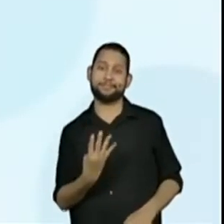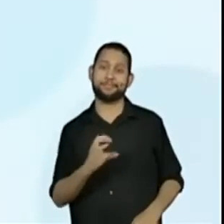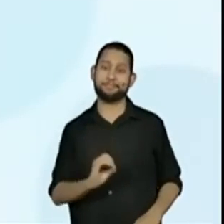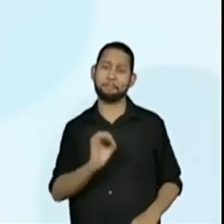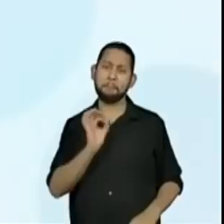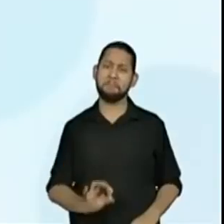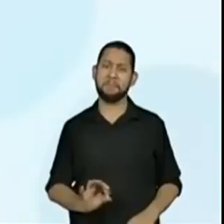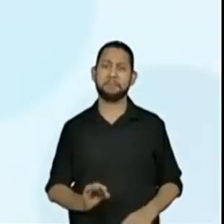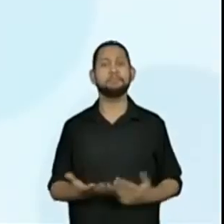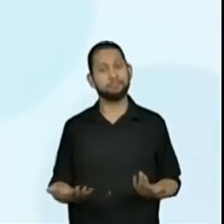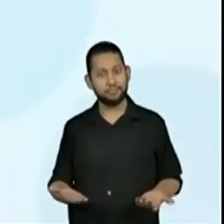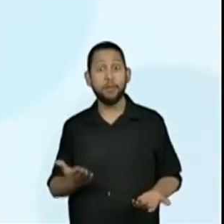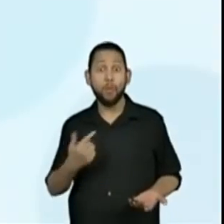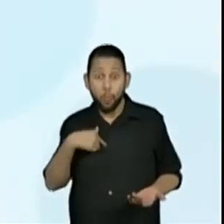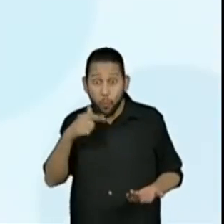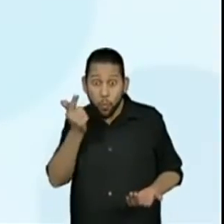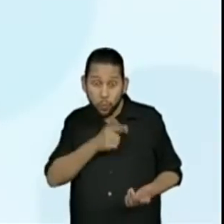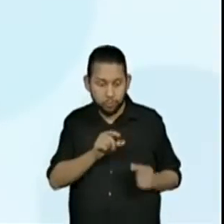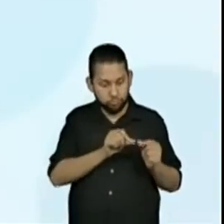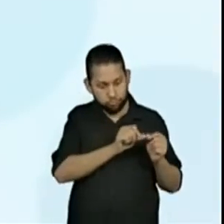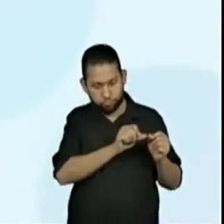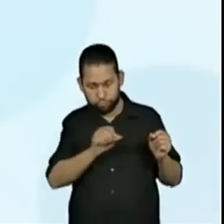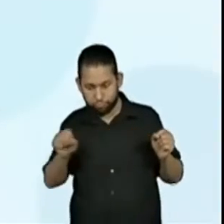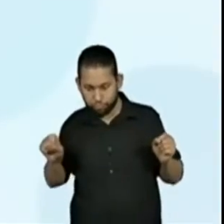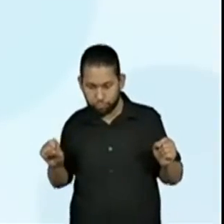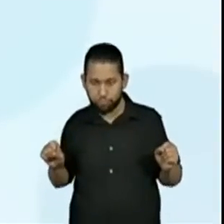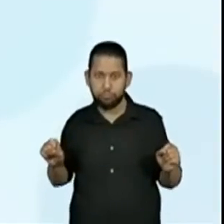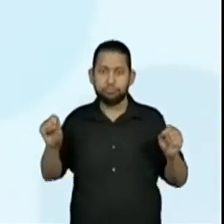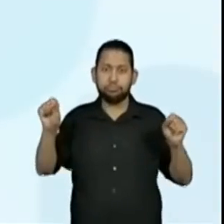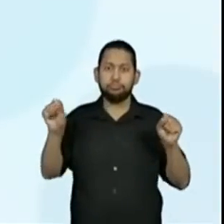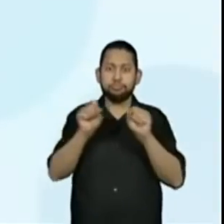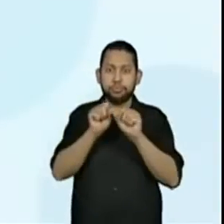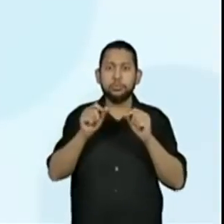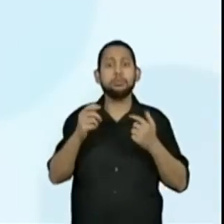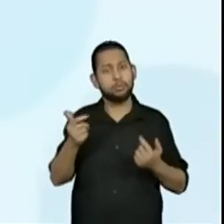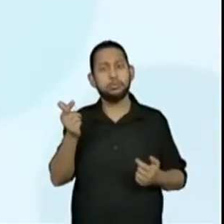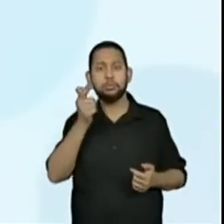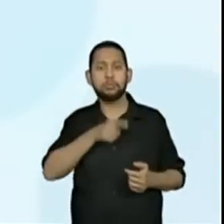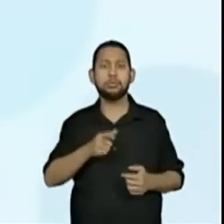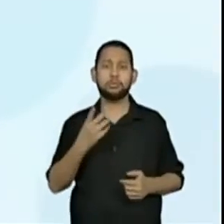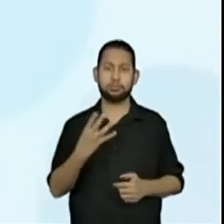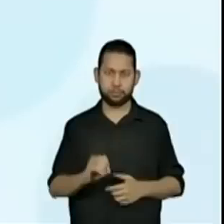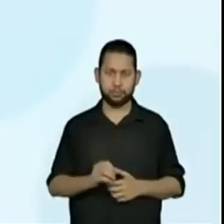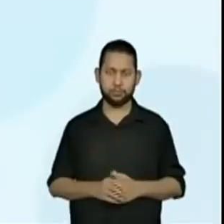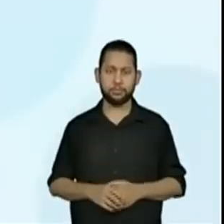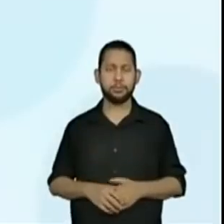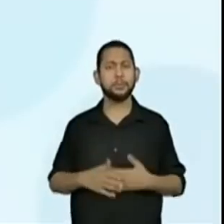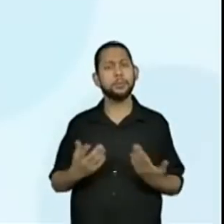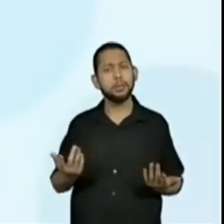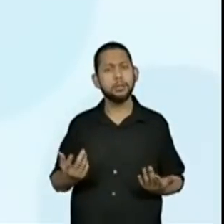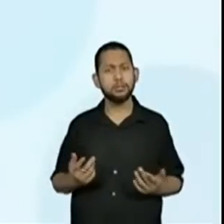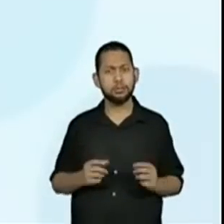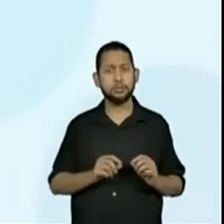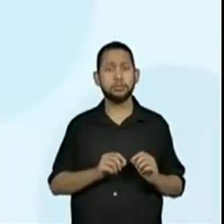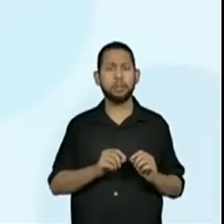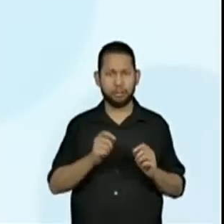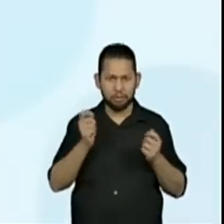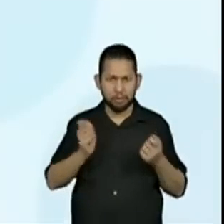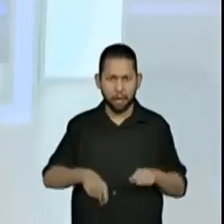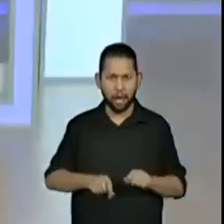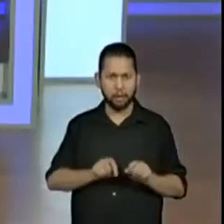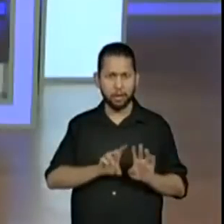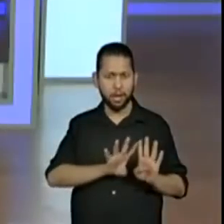40 m a minha cerca atende a quantidade de tela que o seu José tem para fazer